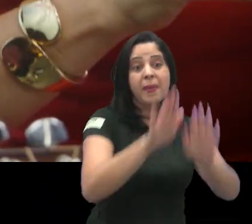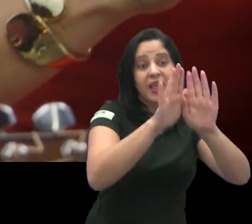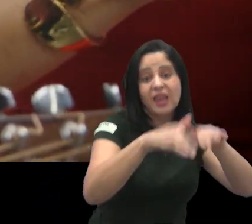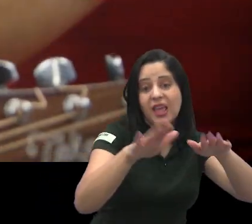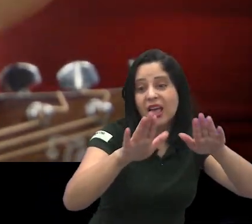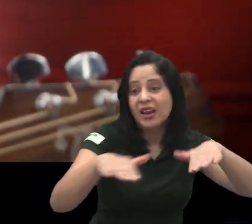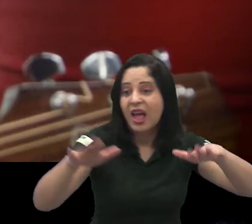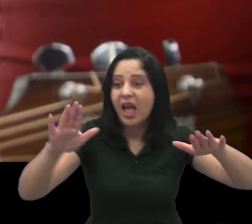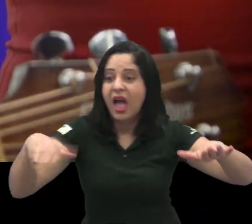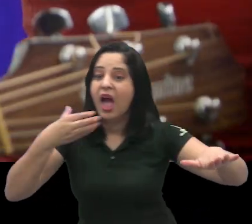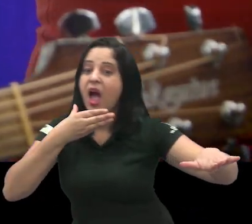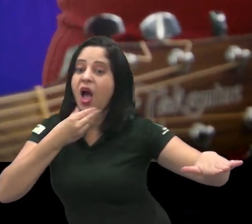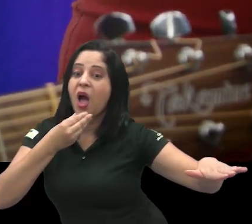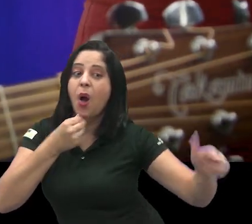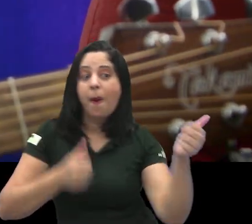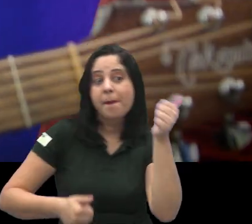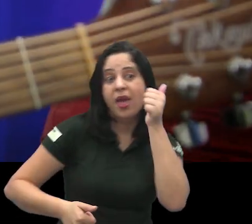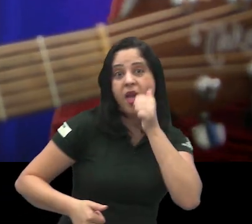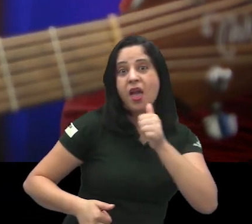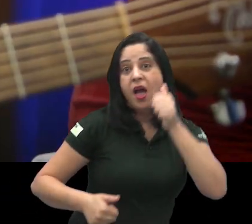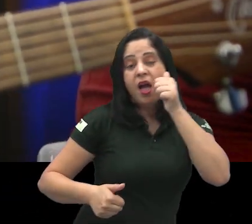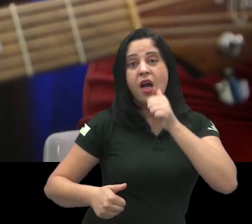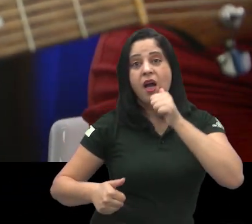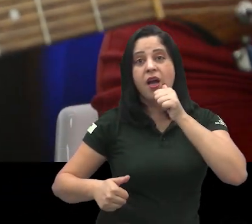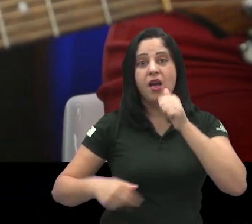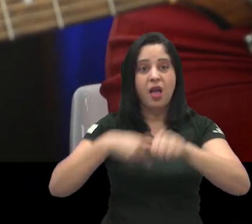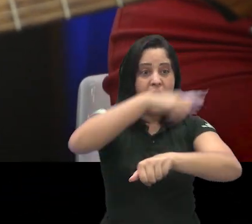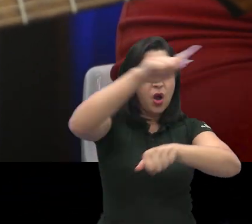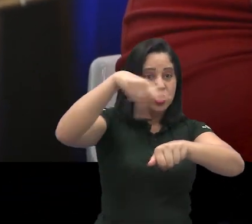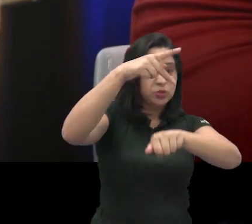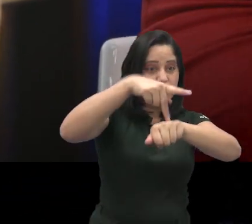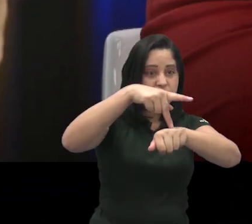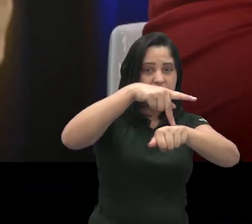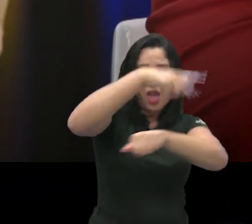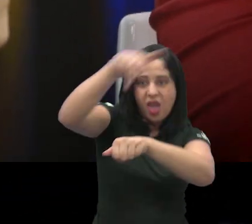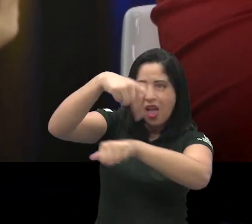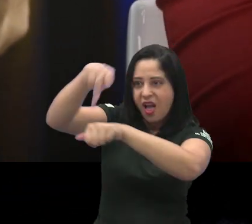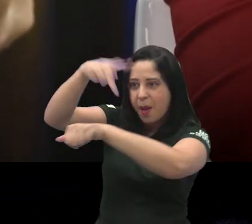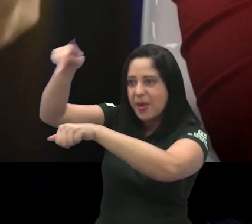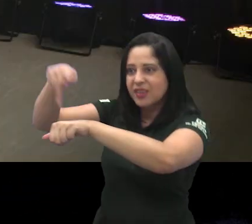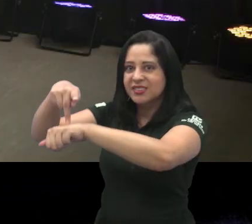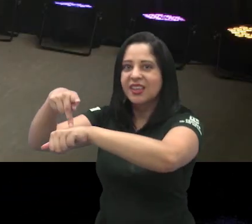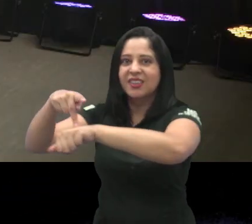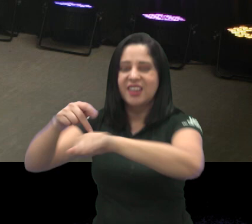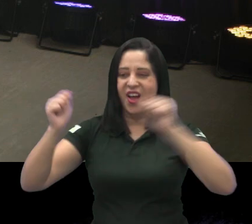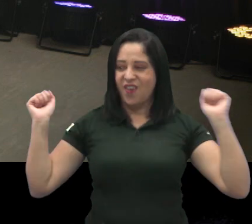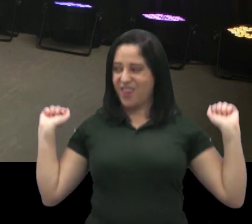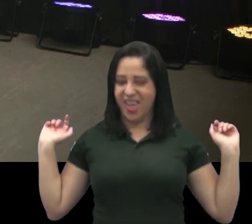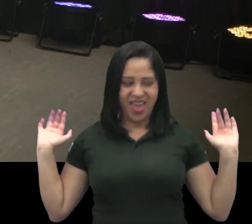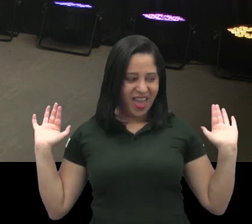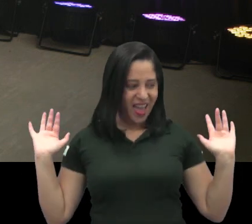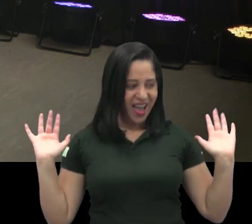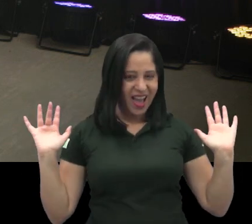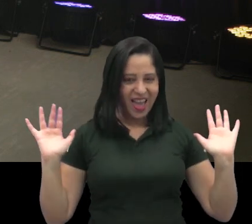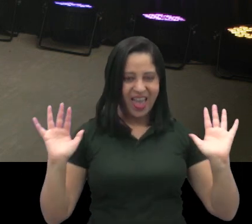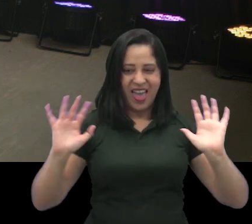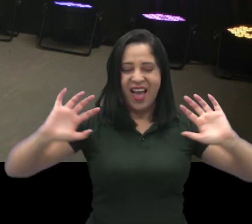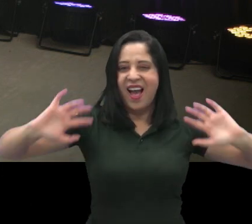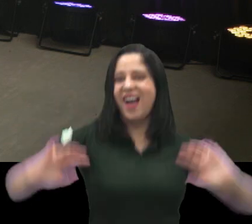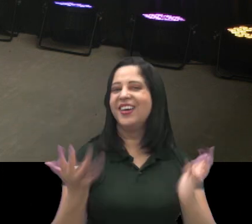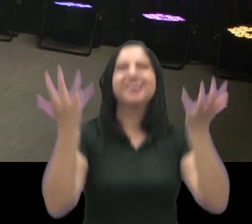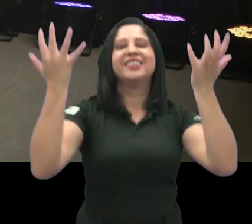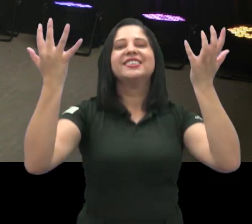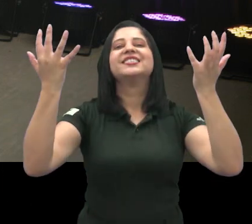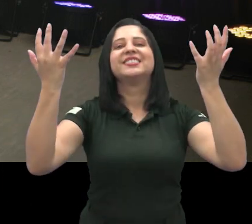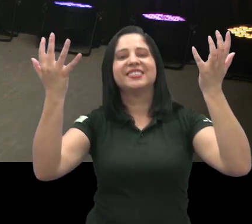Meninos e meninas de todas as nações comemoram esse